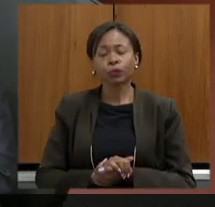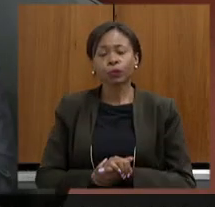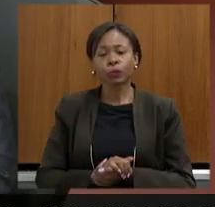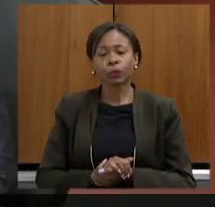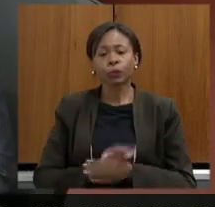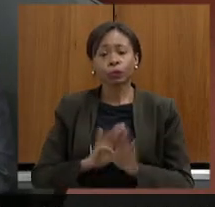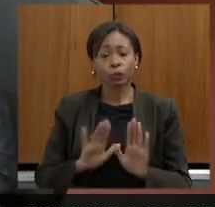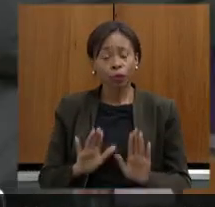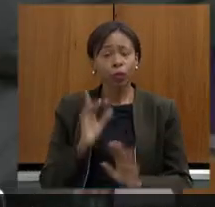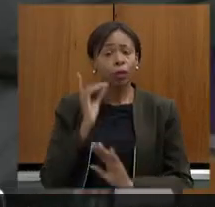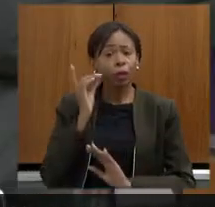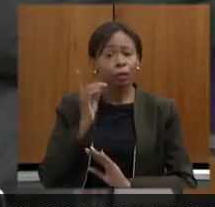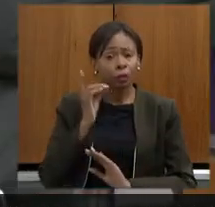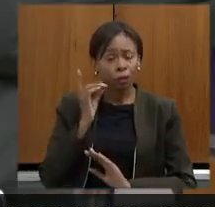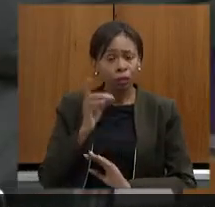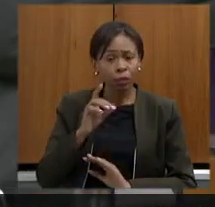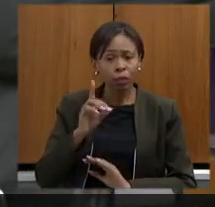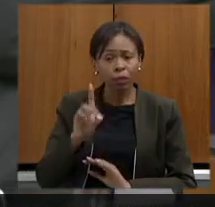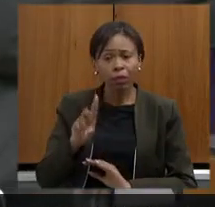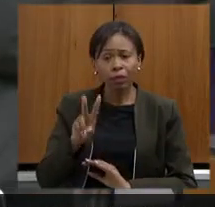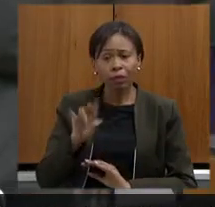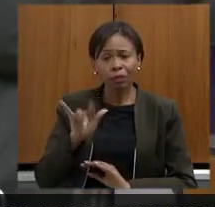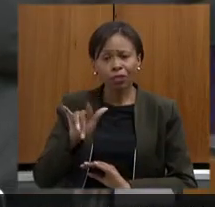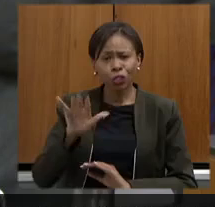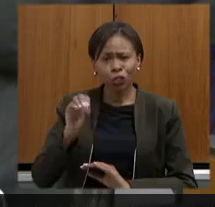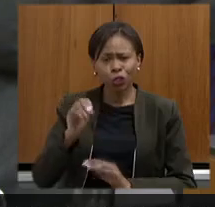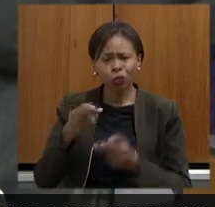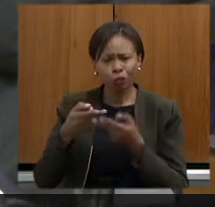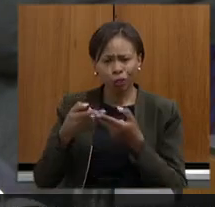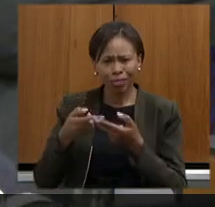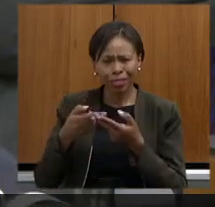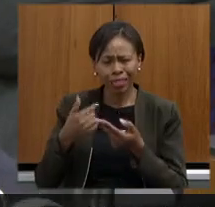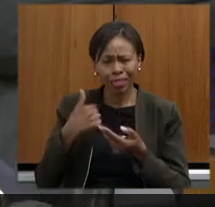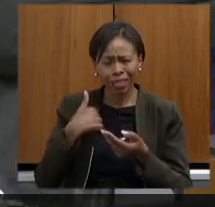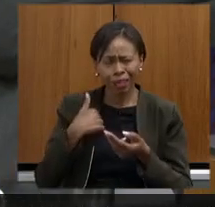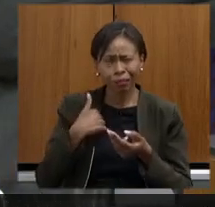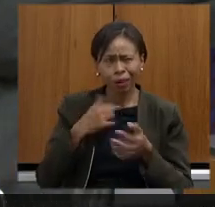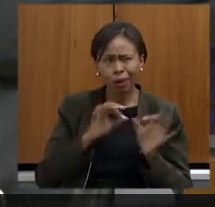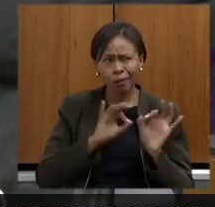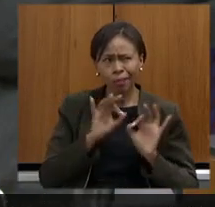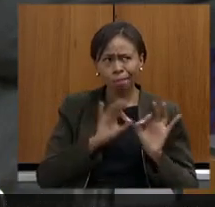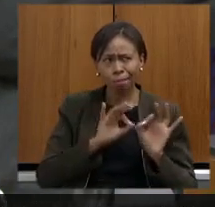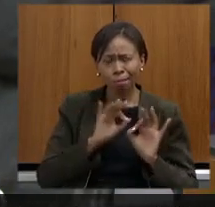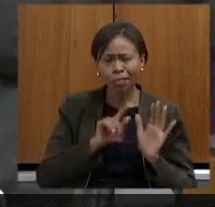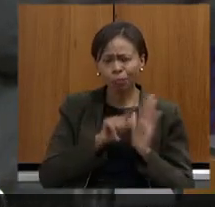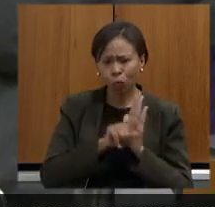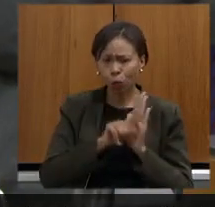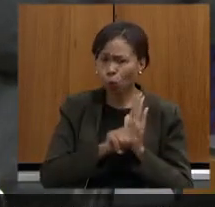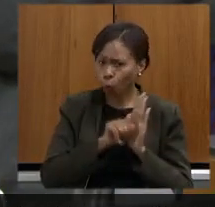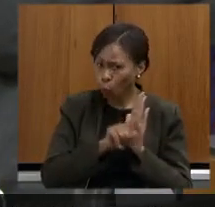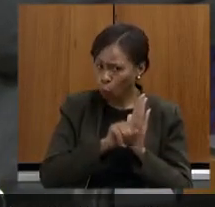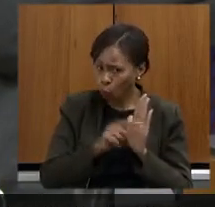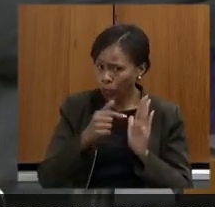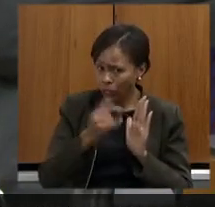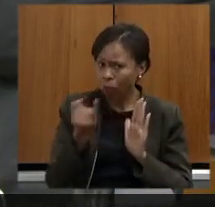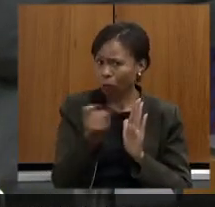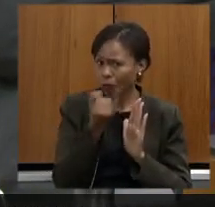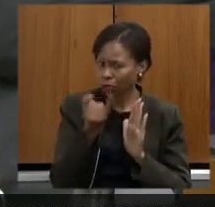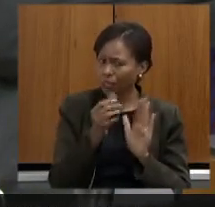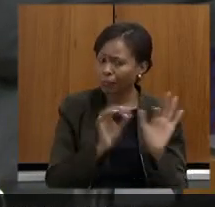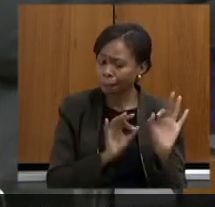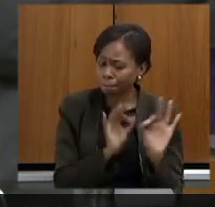presente vídeo eu vou pedir aqui um pouquinho de paciência para eu poder elaborar as minhas questões porque elas são importantes elas são importantes e precisa ser bem elaborado